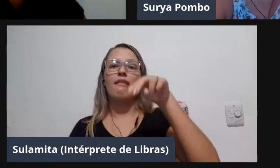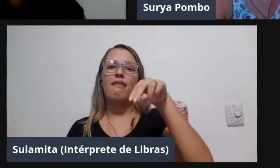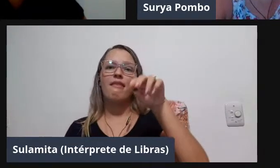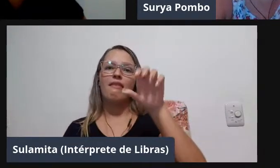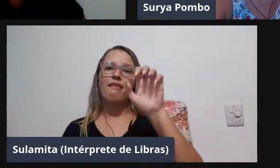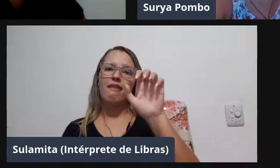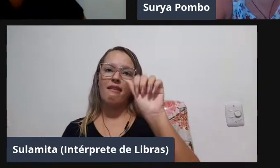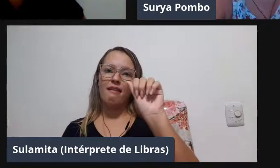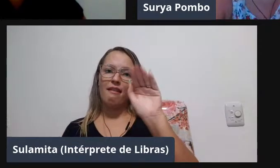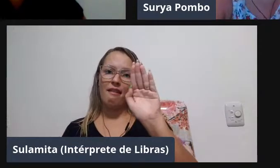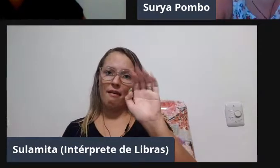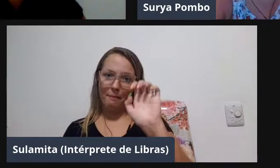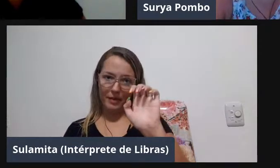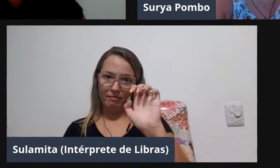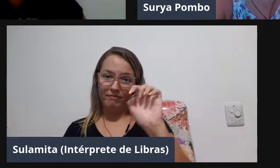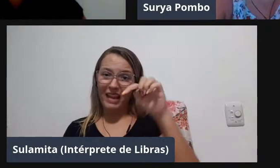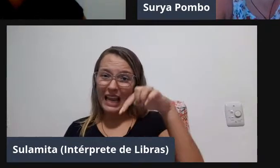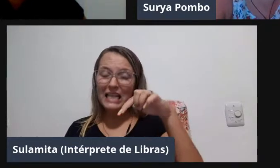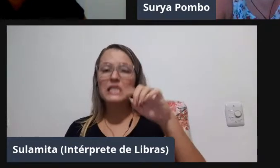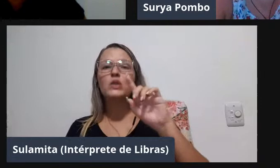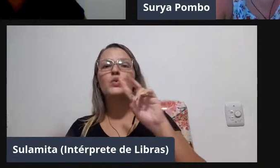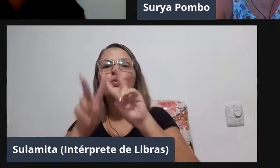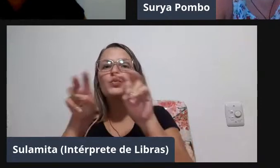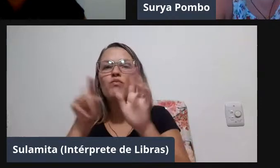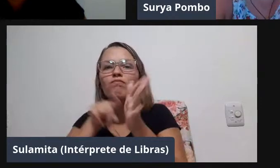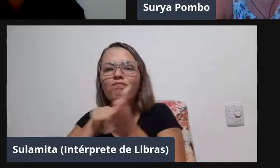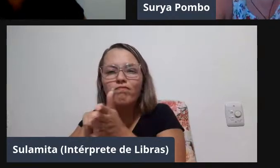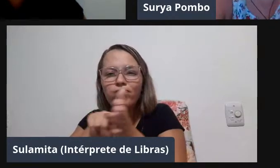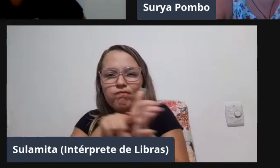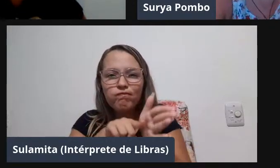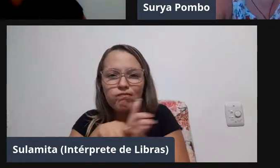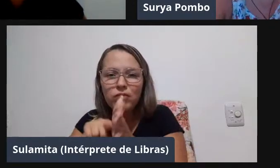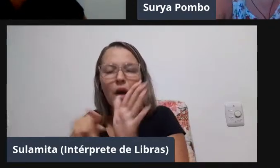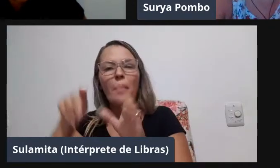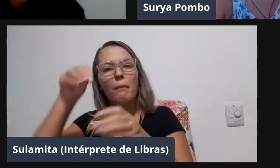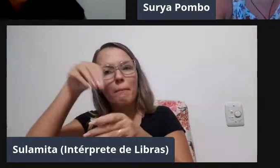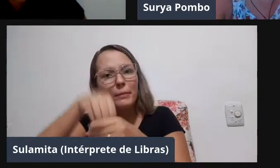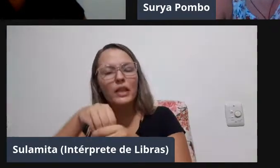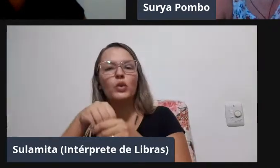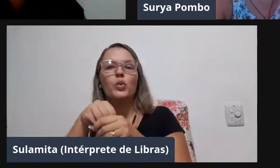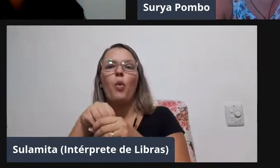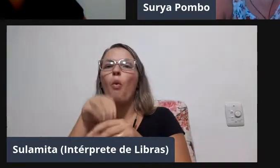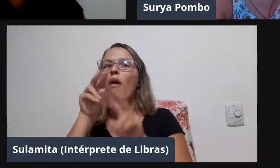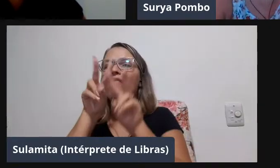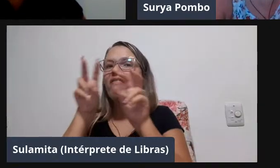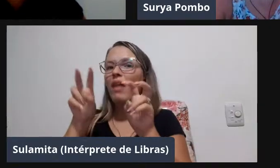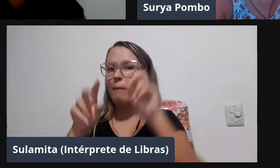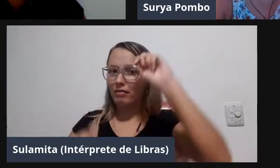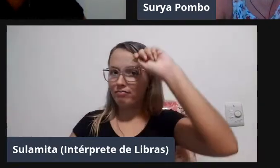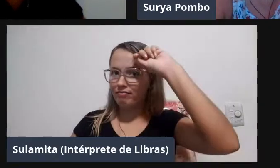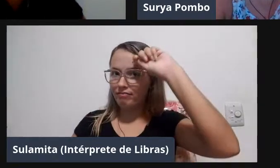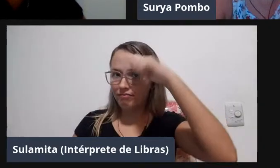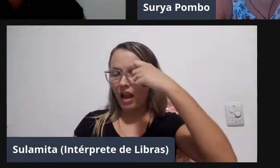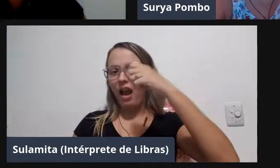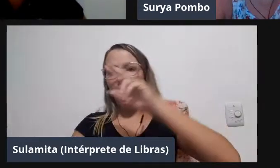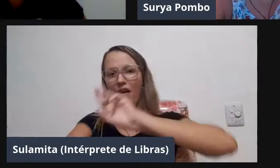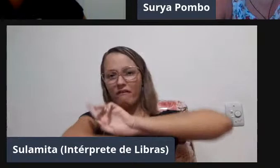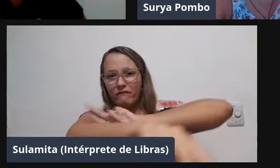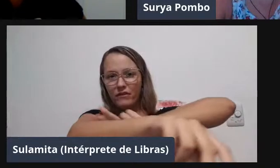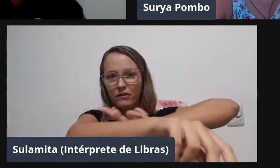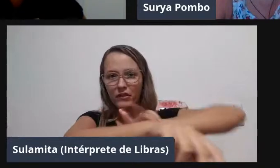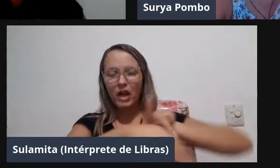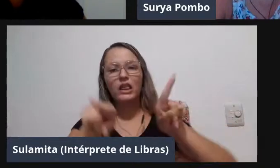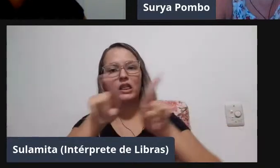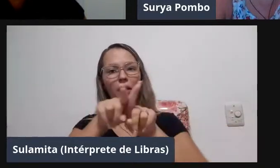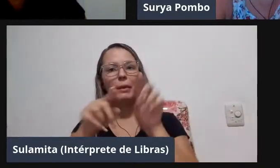Estudos e Pesquisas Afro-Brasileiro e Indígena da Universidade Federal da Paraíba. Professora do Programa de Pós-Graduação em História, da UFPB, e